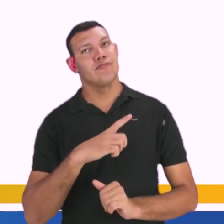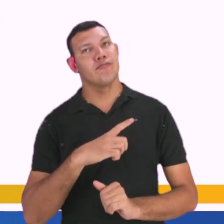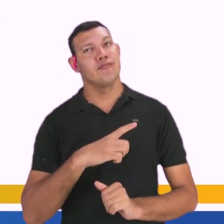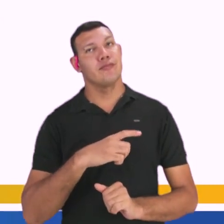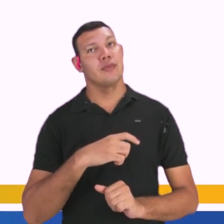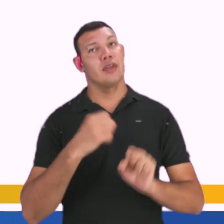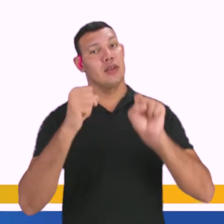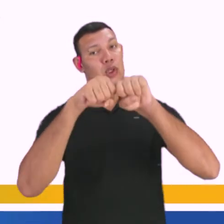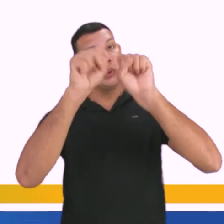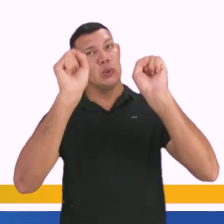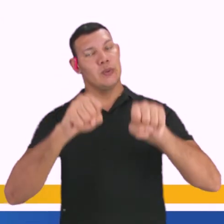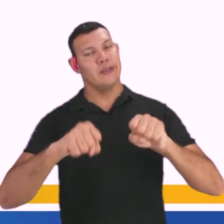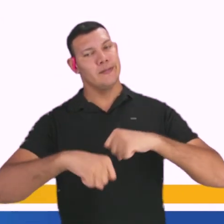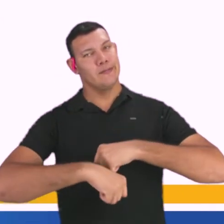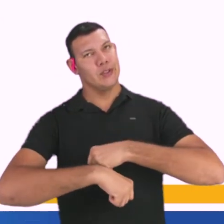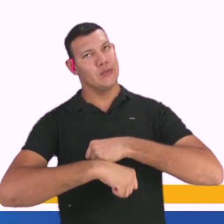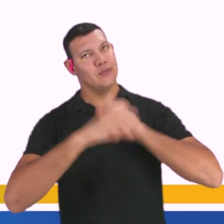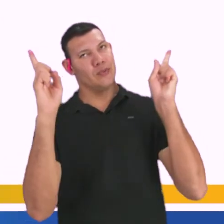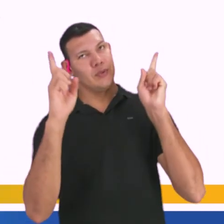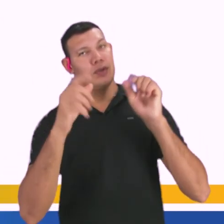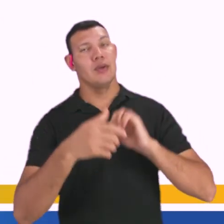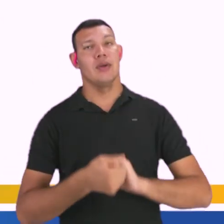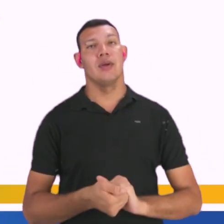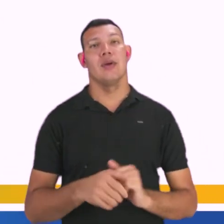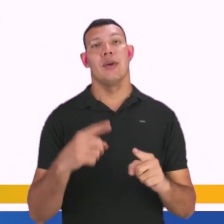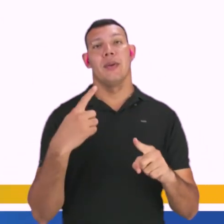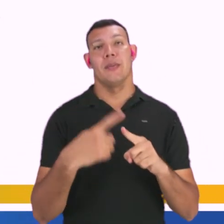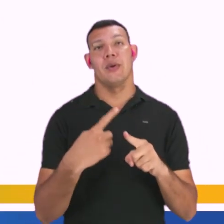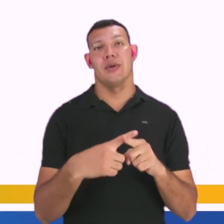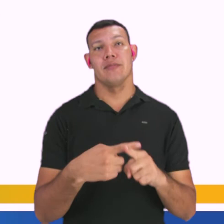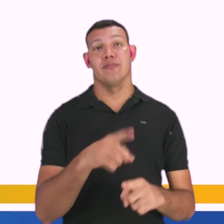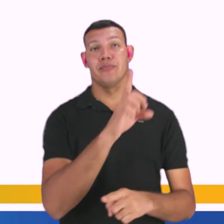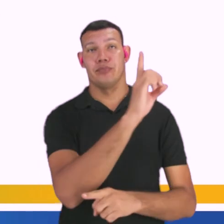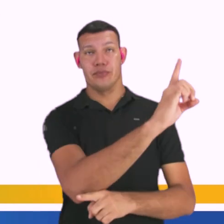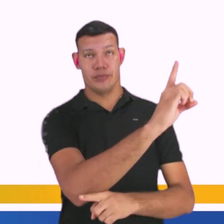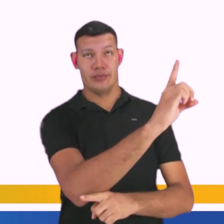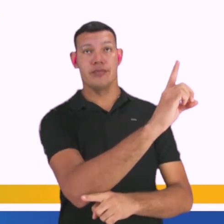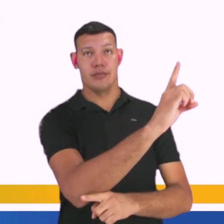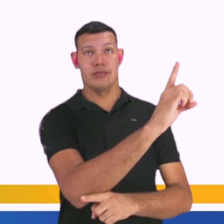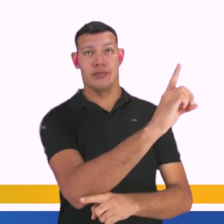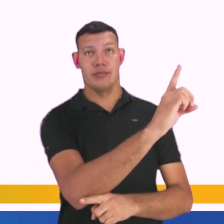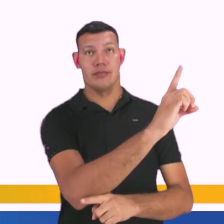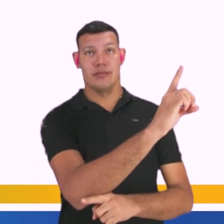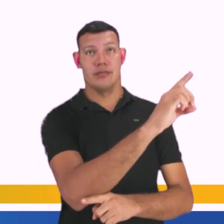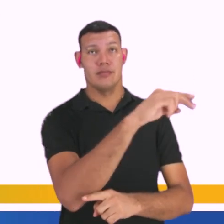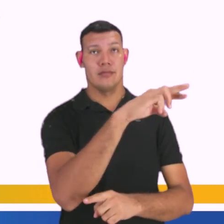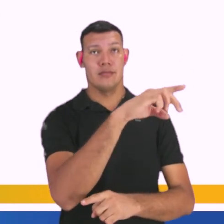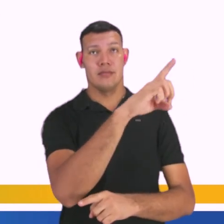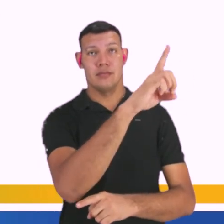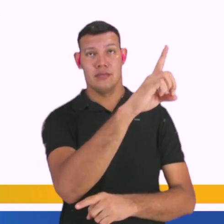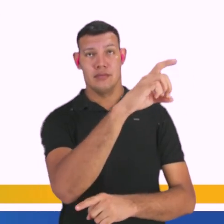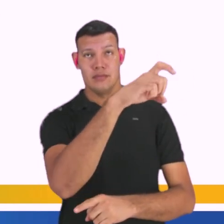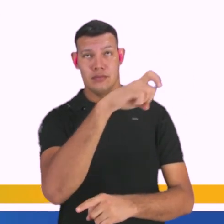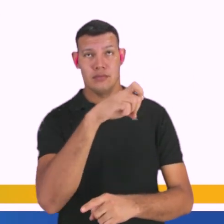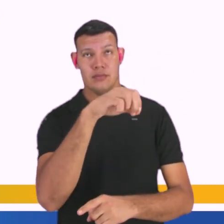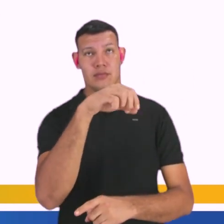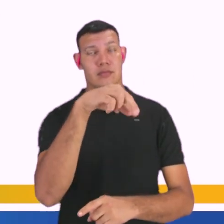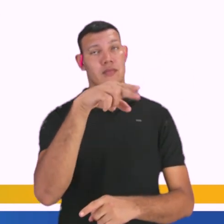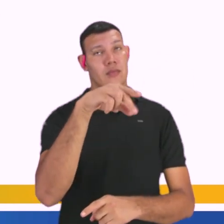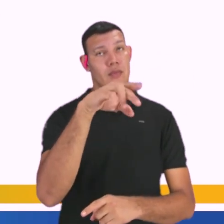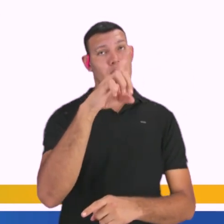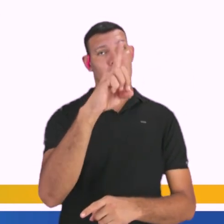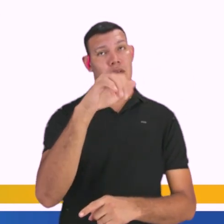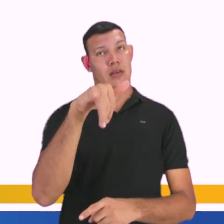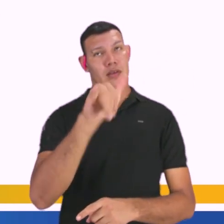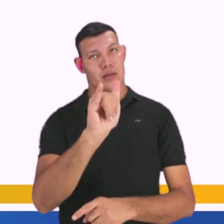então nunca ocorre que uma de um determinante é igual determinante de x = de